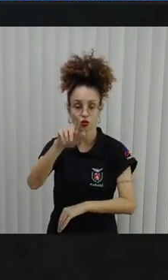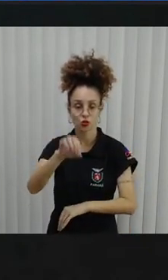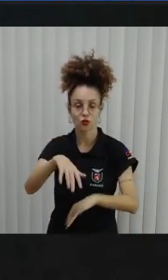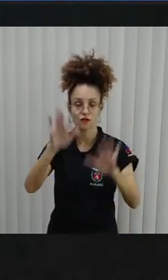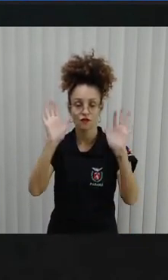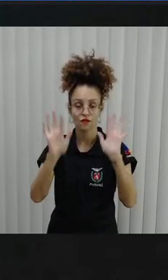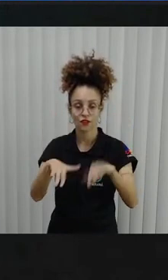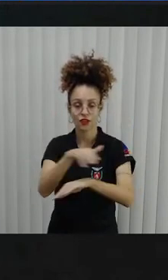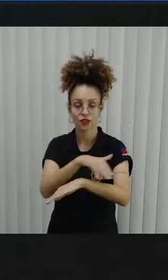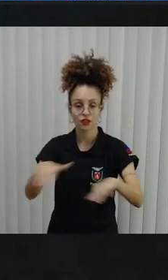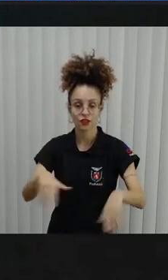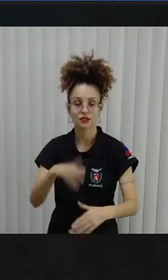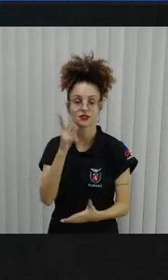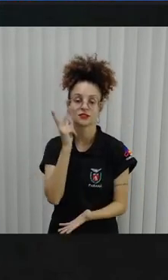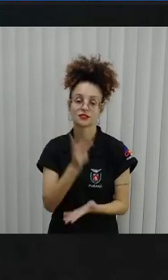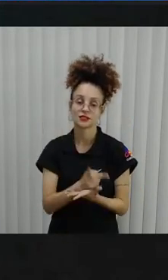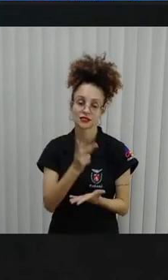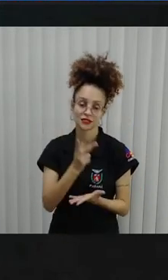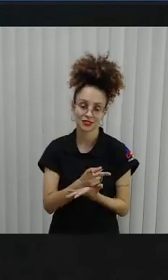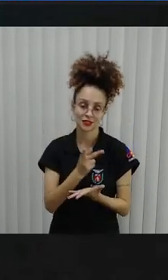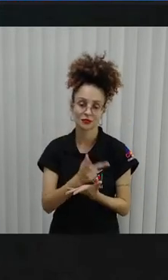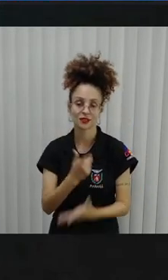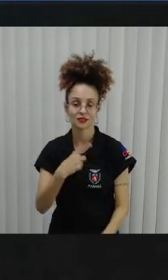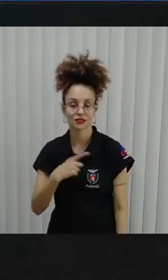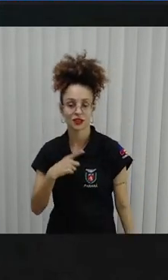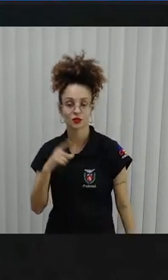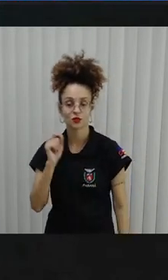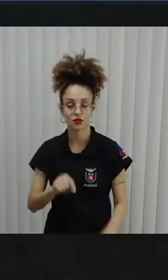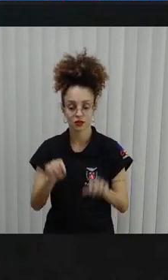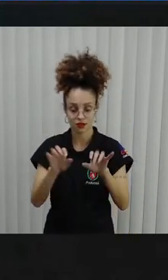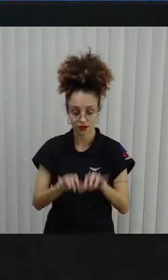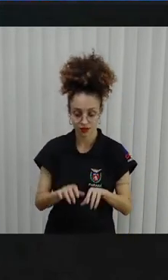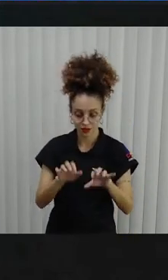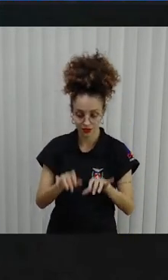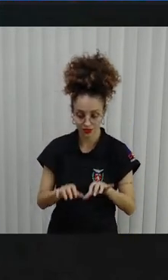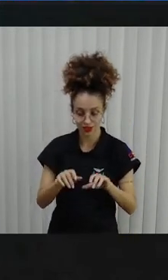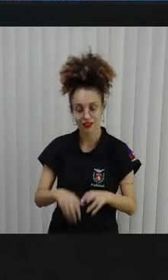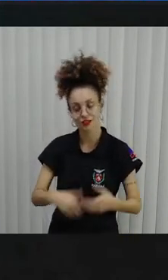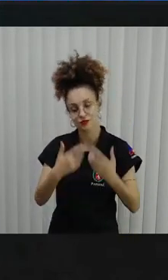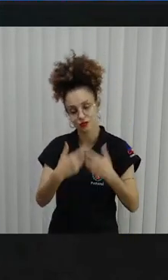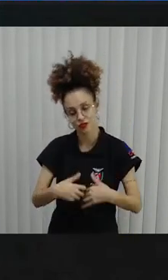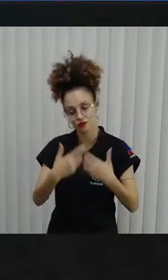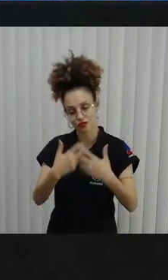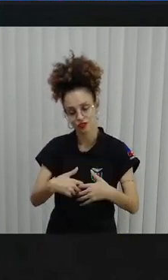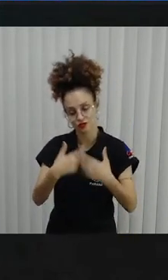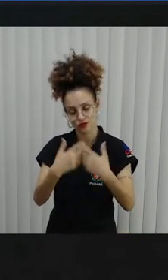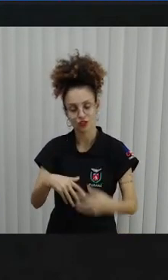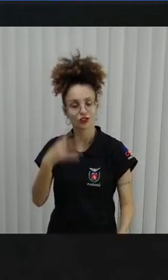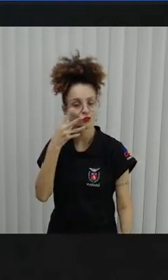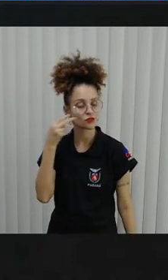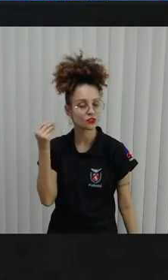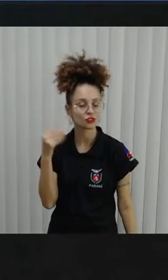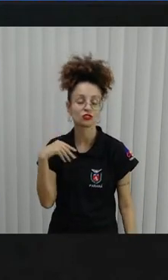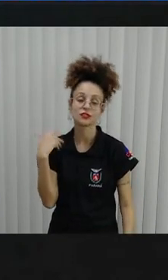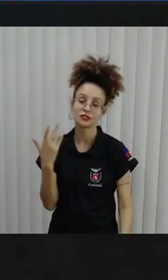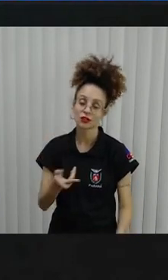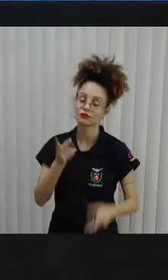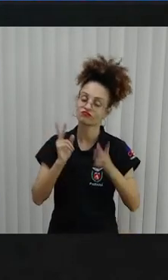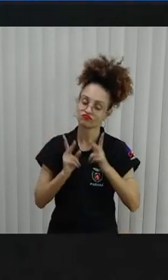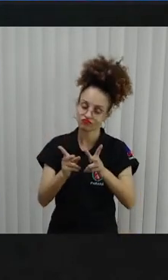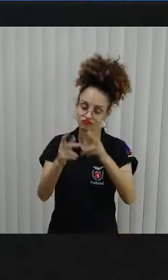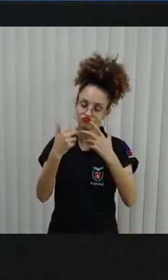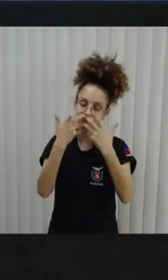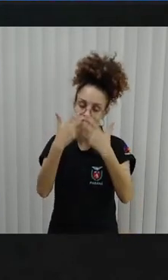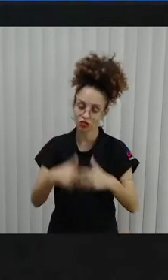ela sempre vai ser ouvida. Porque o teclado do computador não para de funcionar por conta do scratch, né? Então ele continua